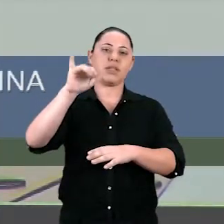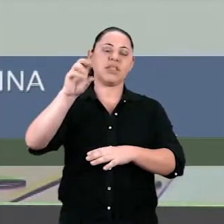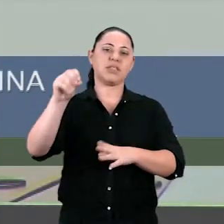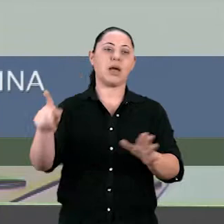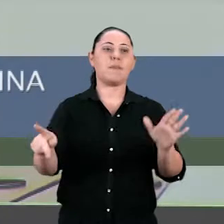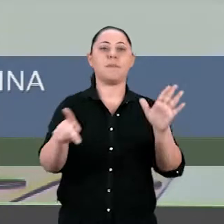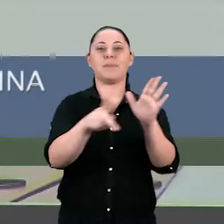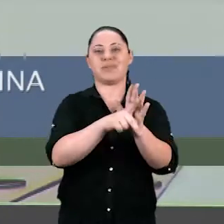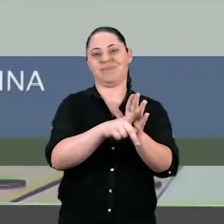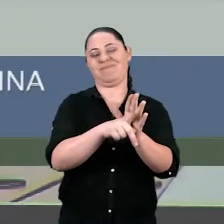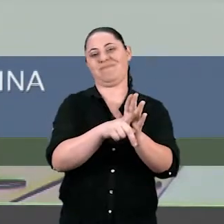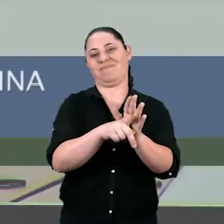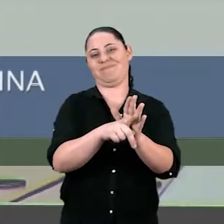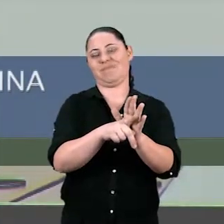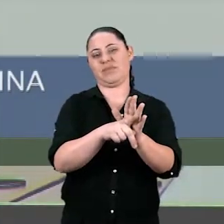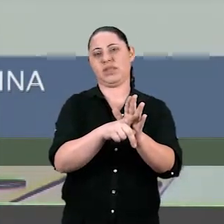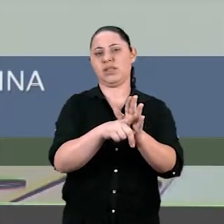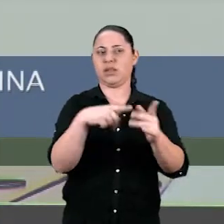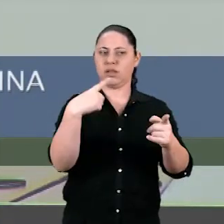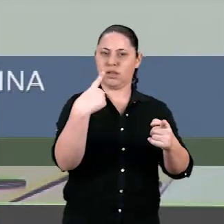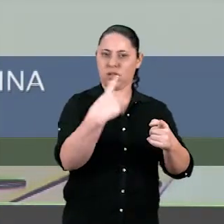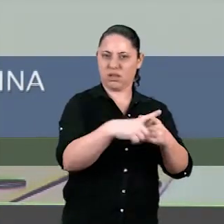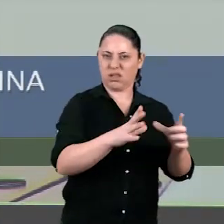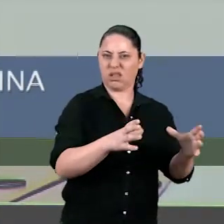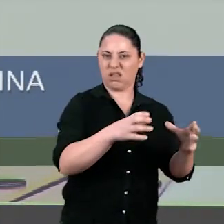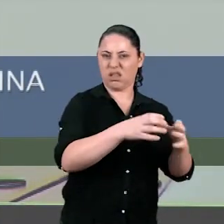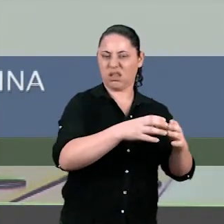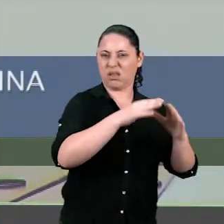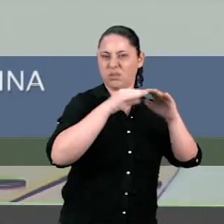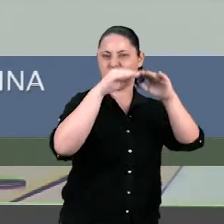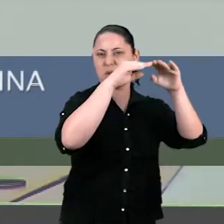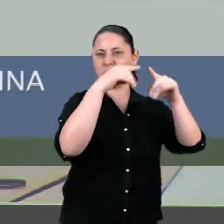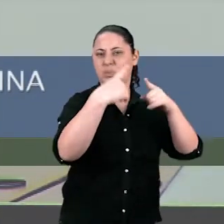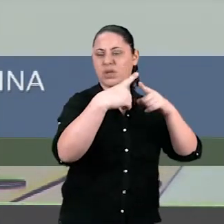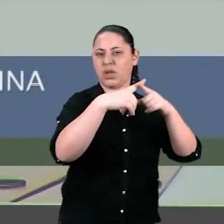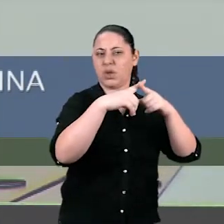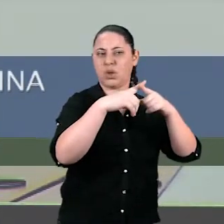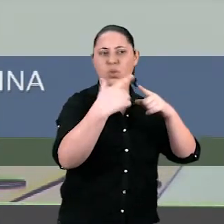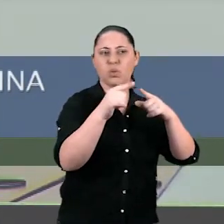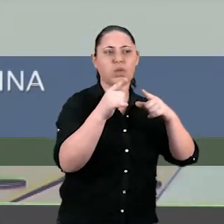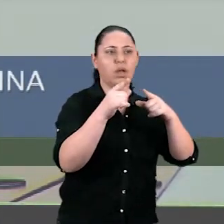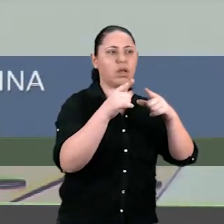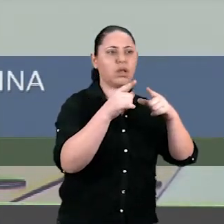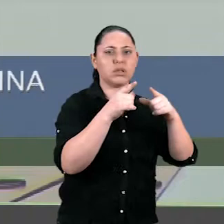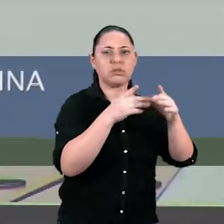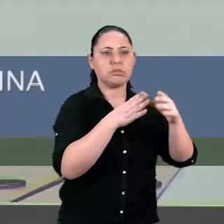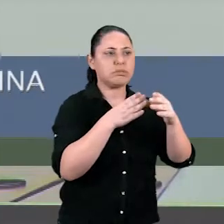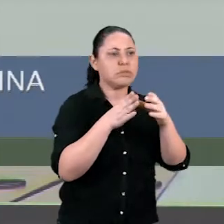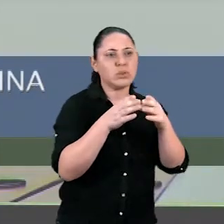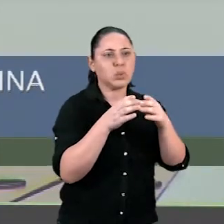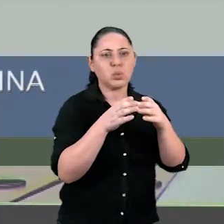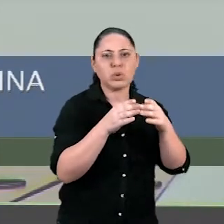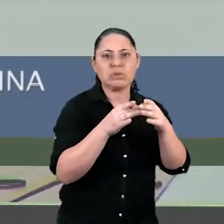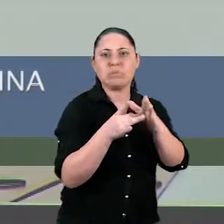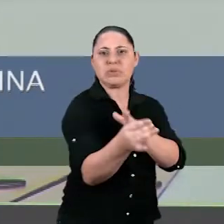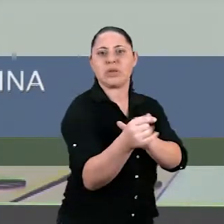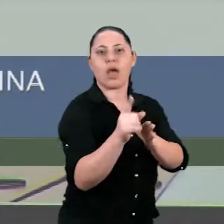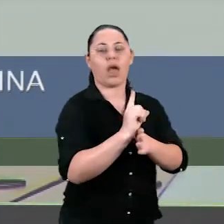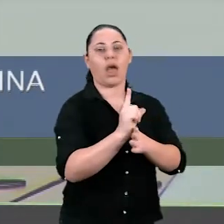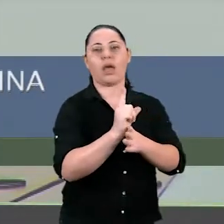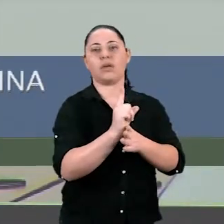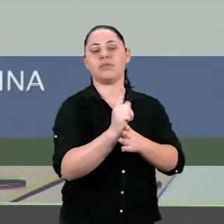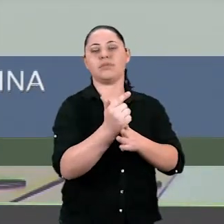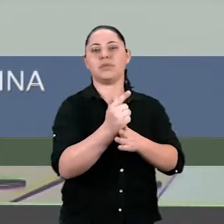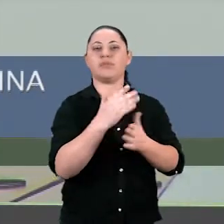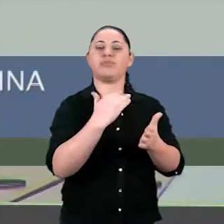porque não há uma válvula de escape para uma situação de impasse duradouro entre o